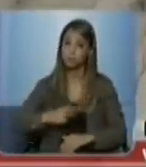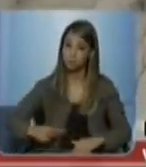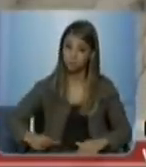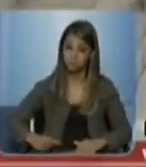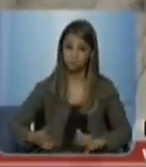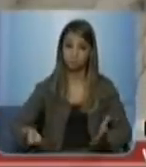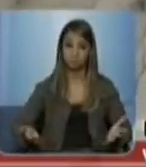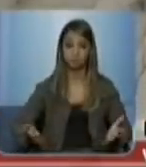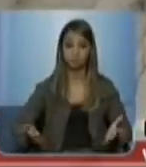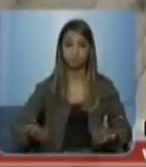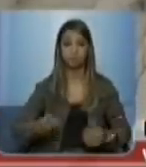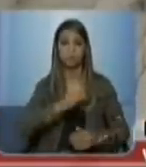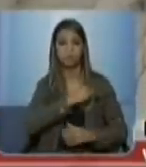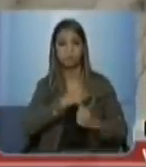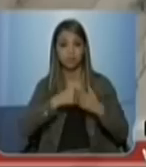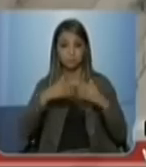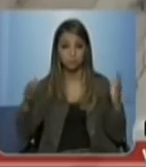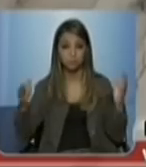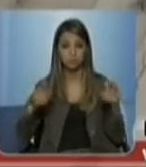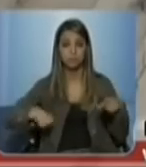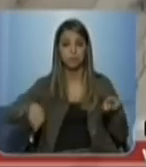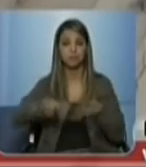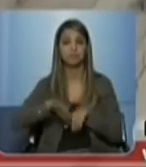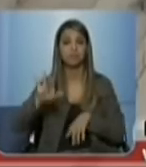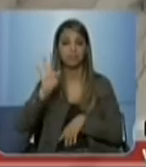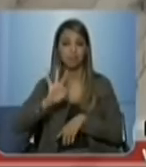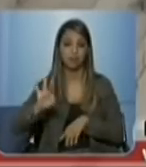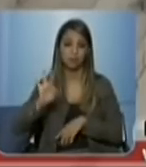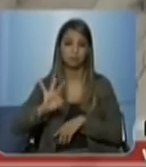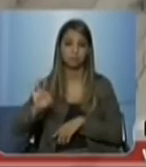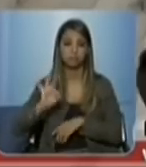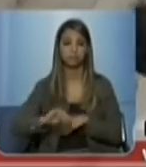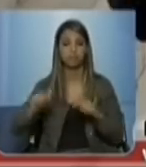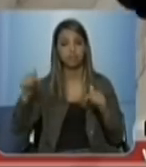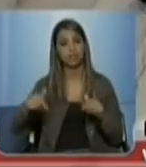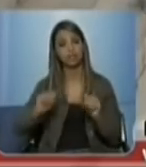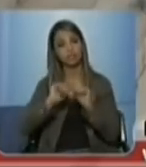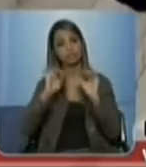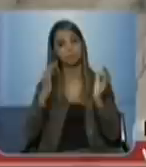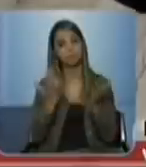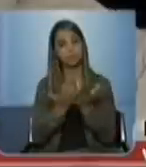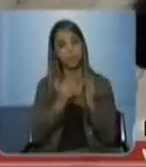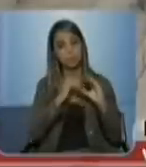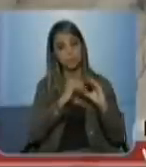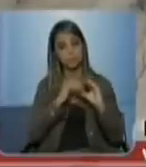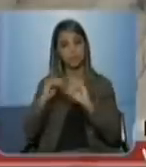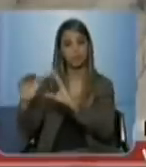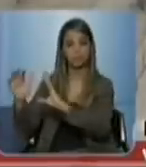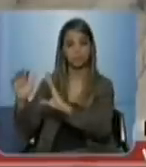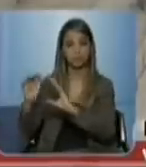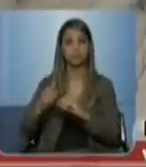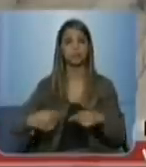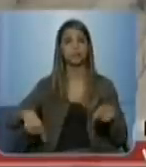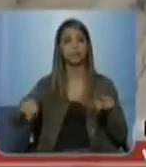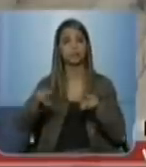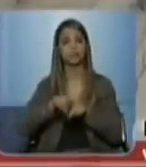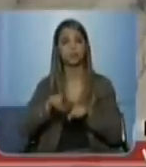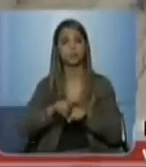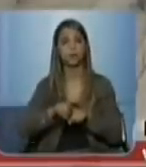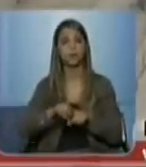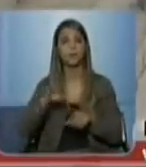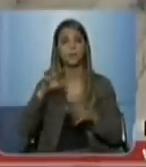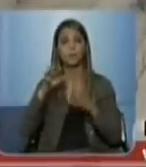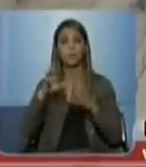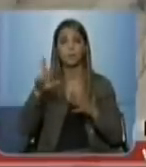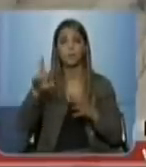também ao Ministério Público Federal aqui na Assembleia Legislativa nós estamos encaminhando nós já encaminhamos inclusive um